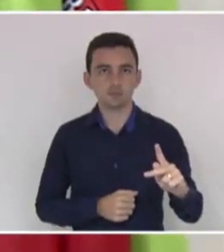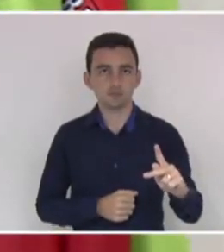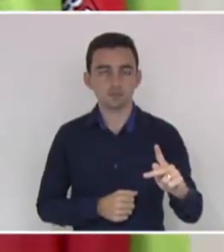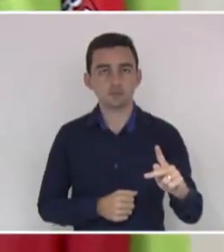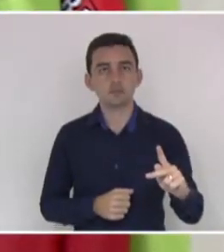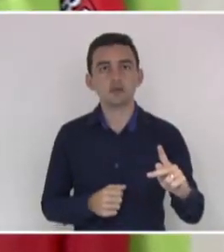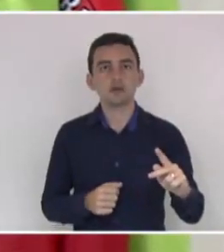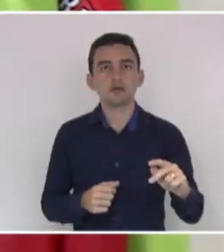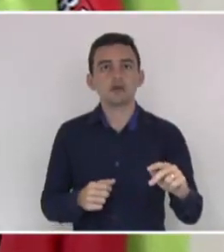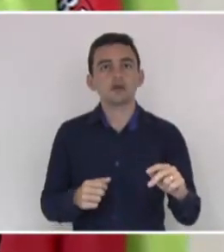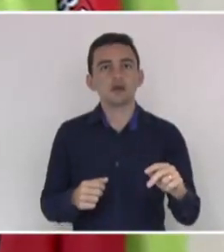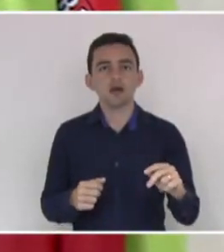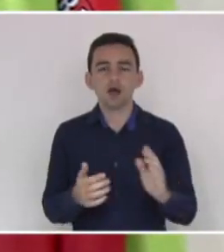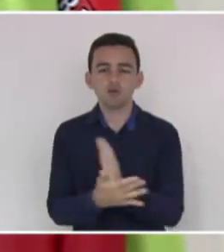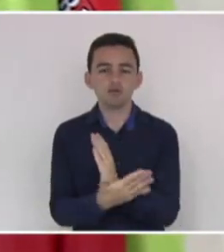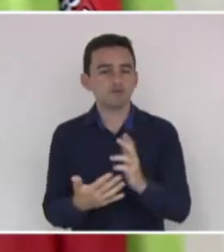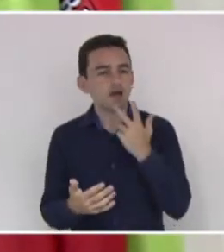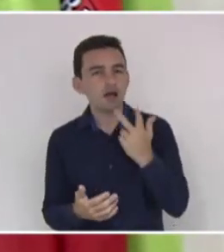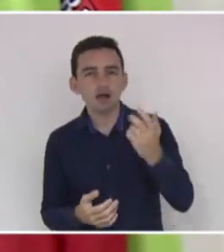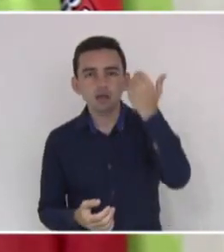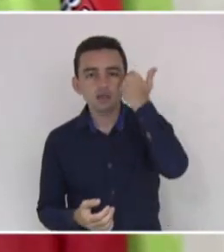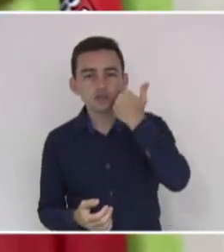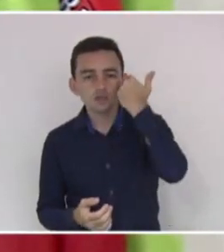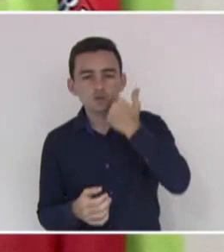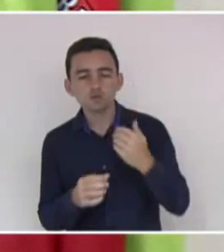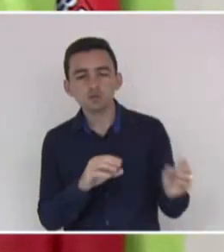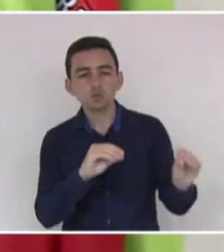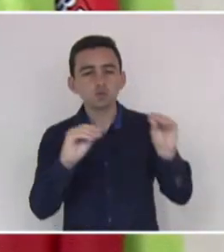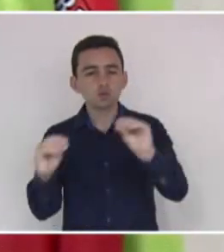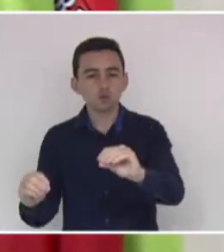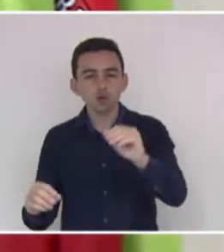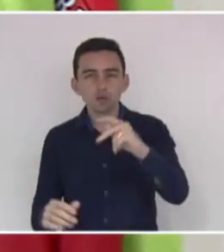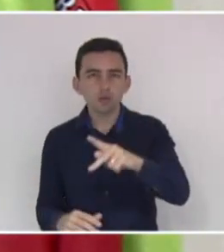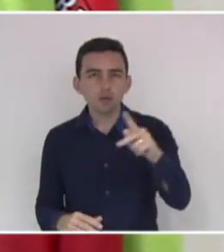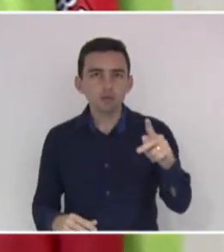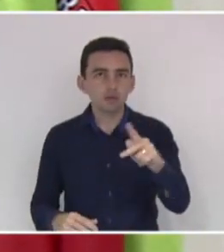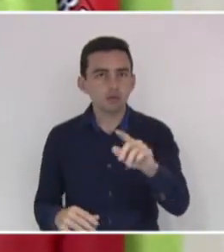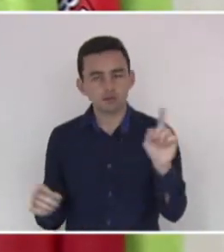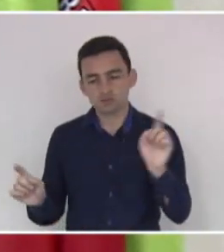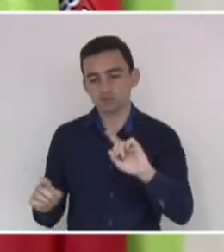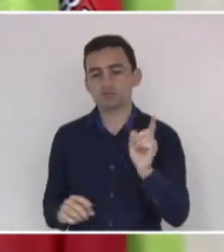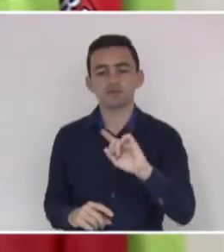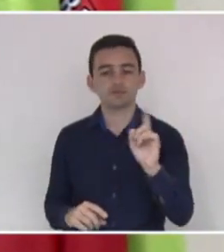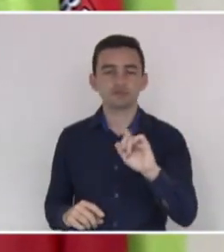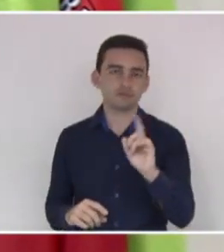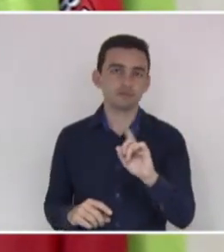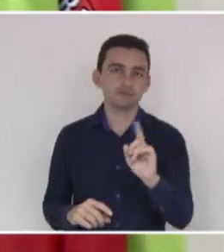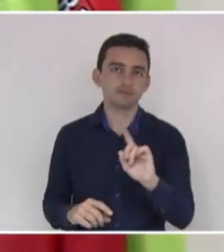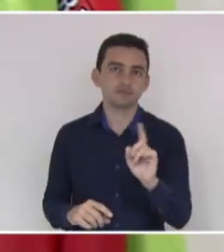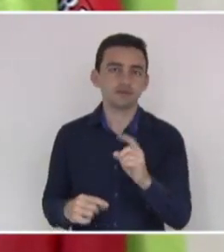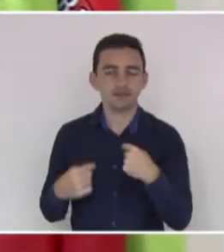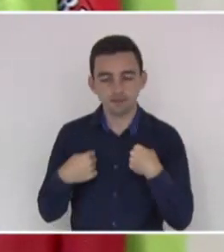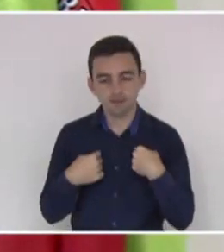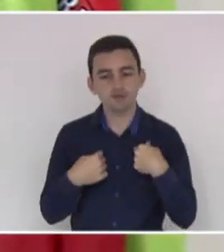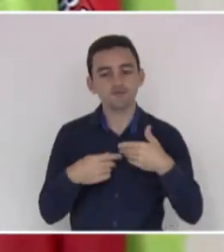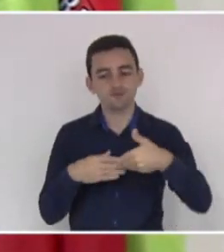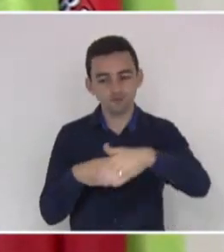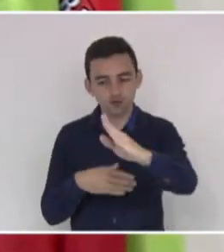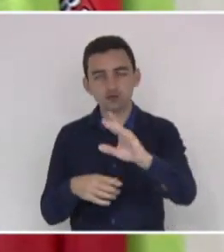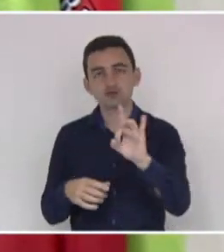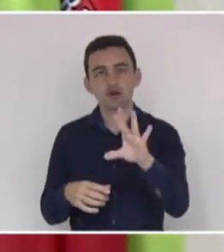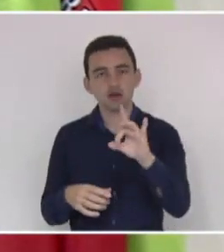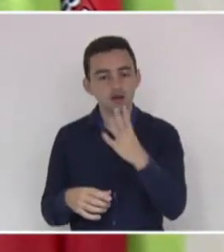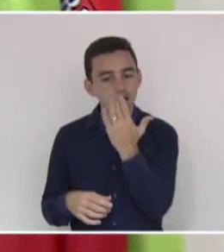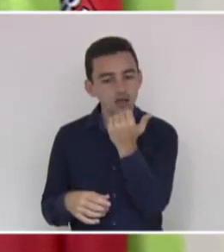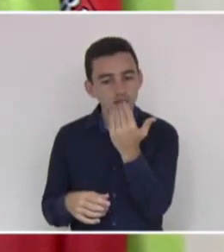claro que muitos já vão dizer, o Nilson já está indo para o PP agora. Não, eu fui almoçar com